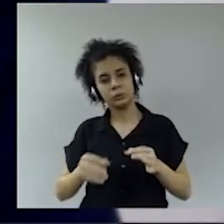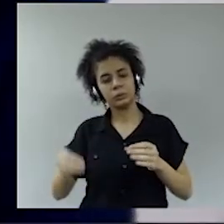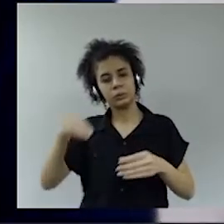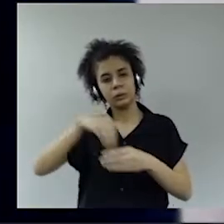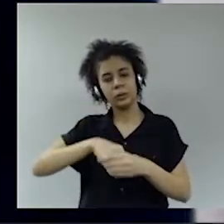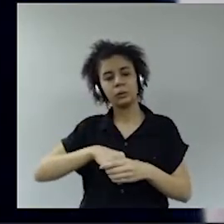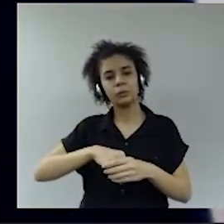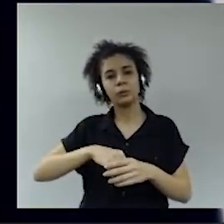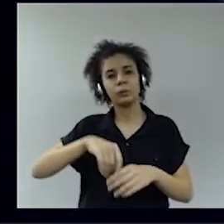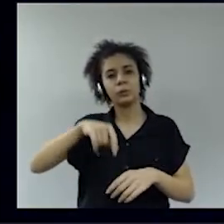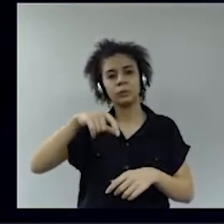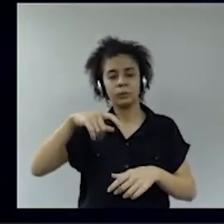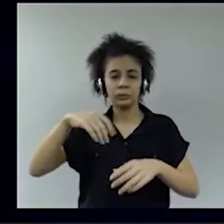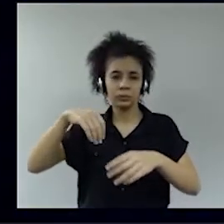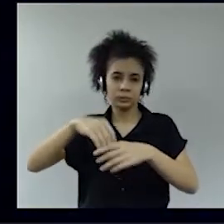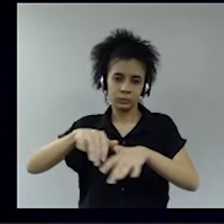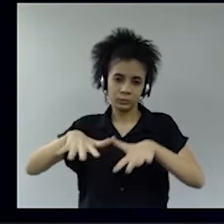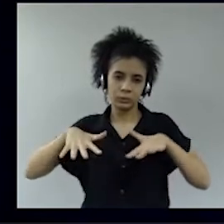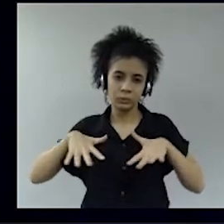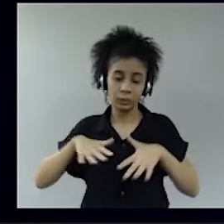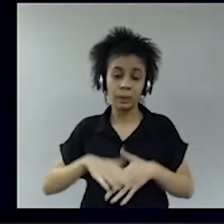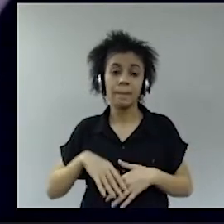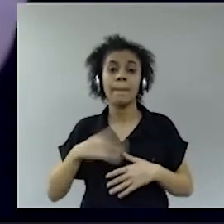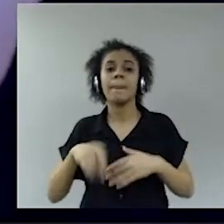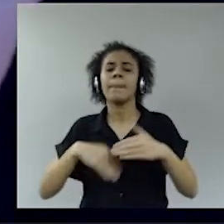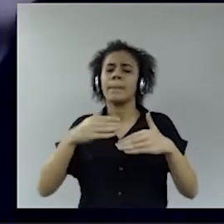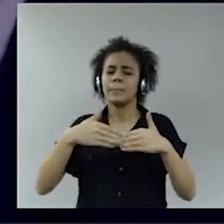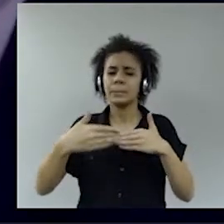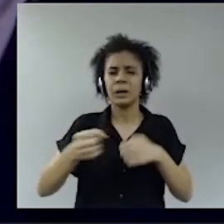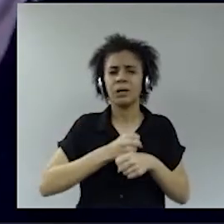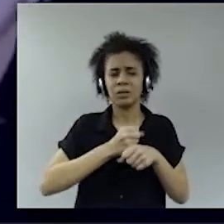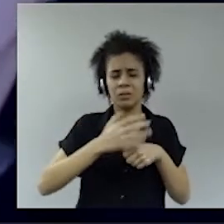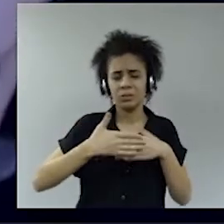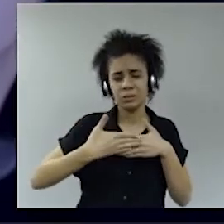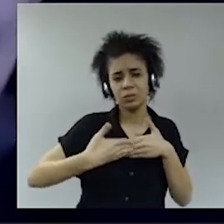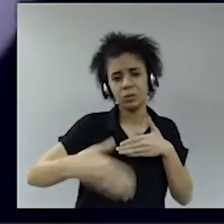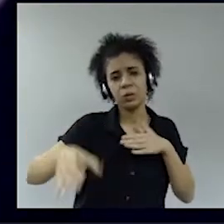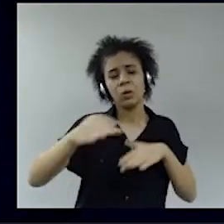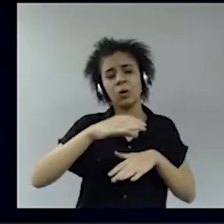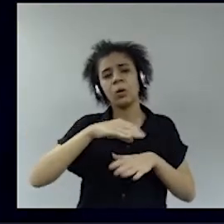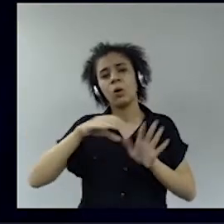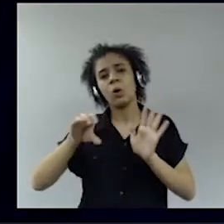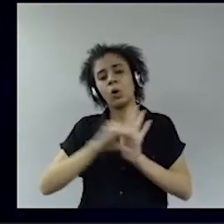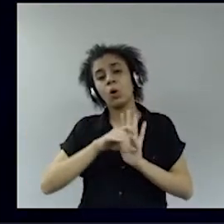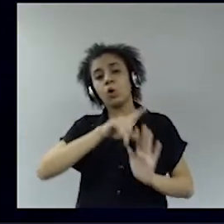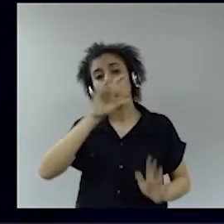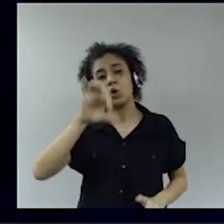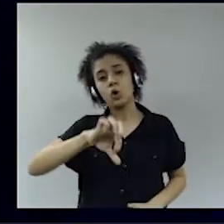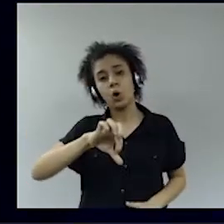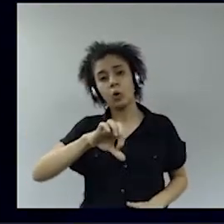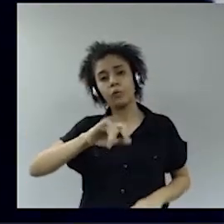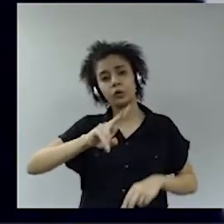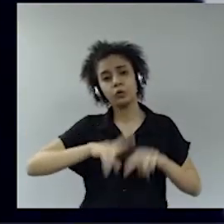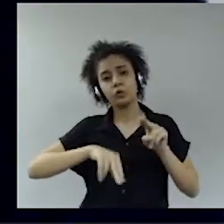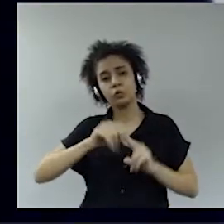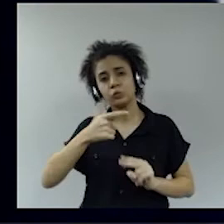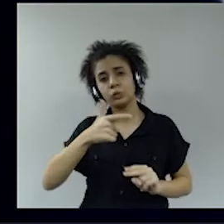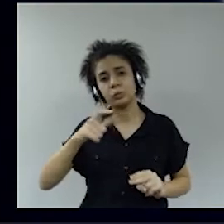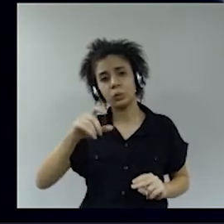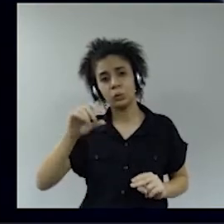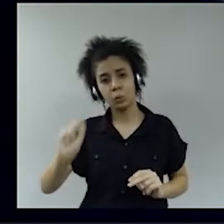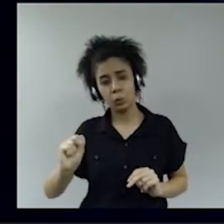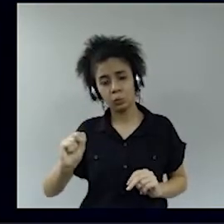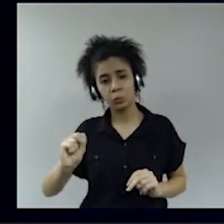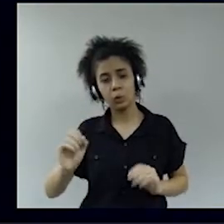70 anos da edição do Código de Processo Penal, em 9 de junho de 2008,